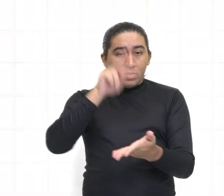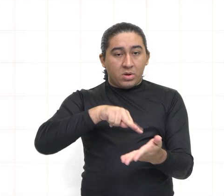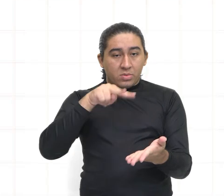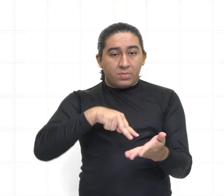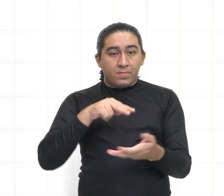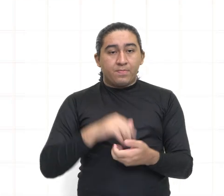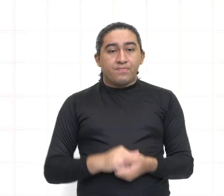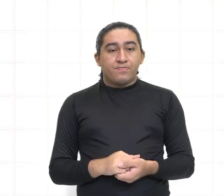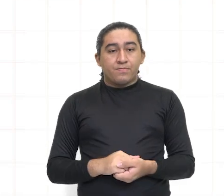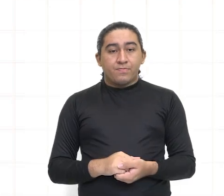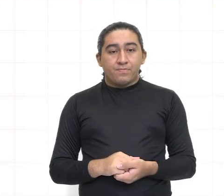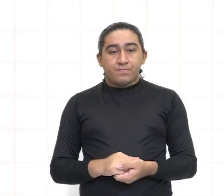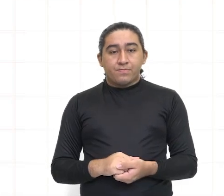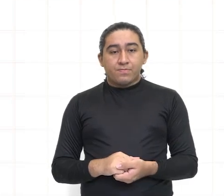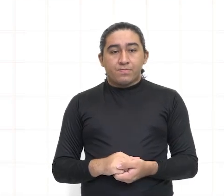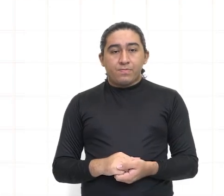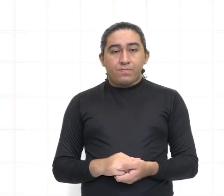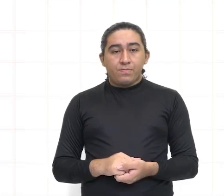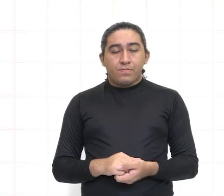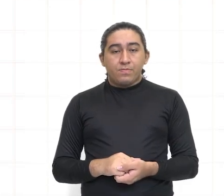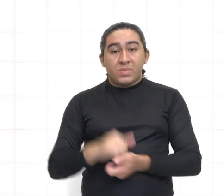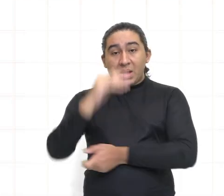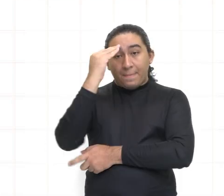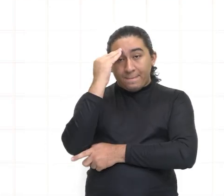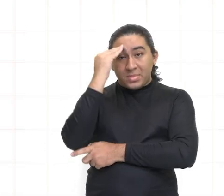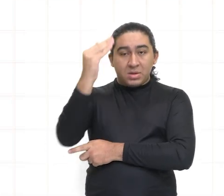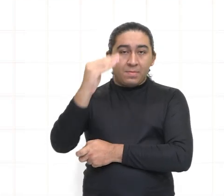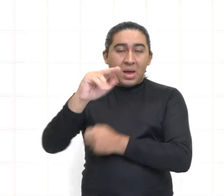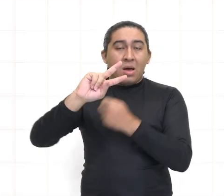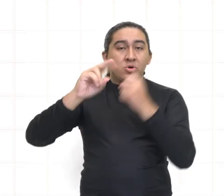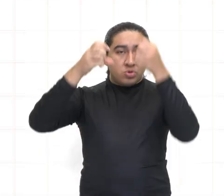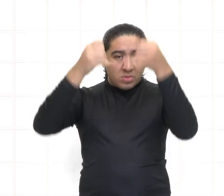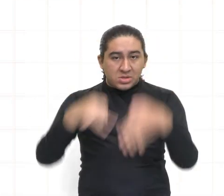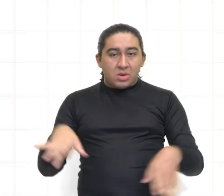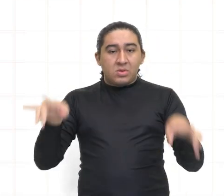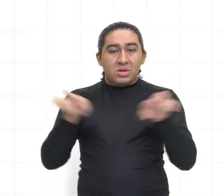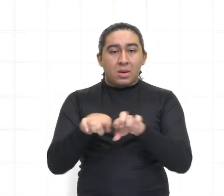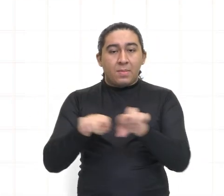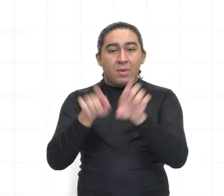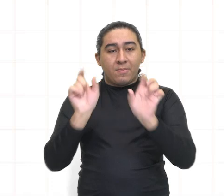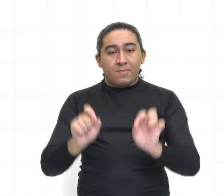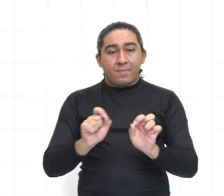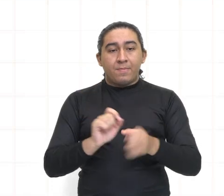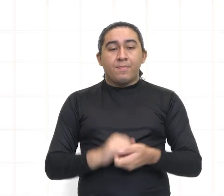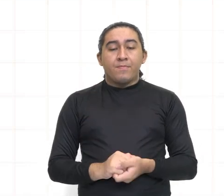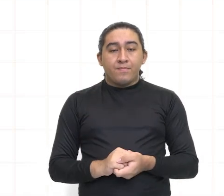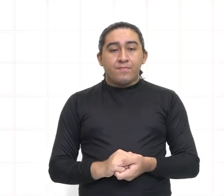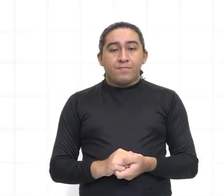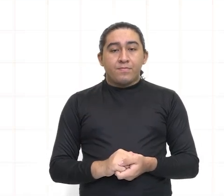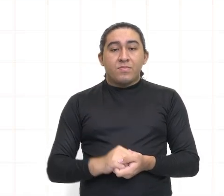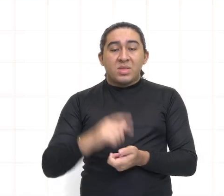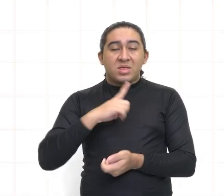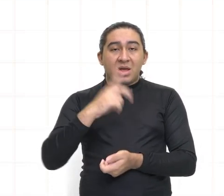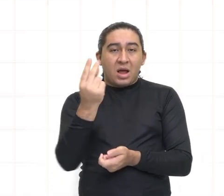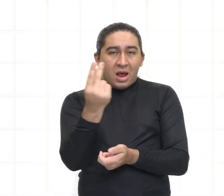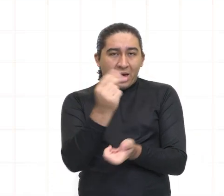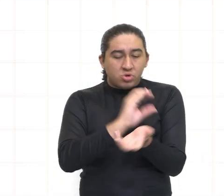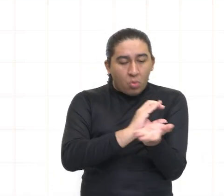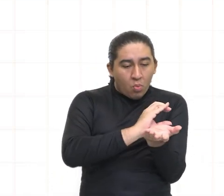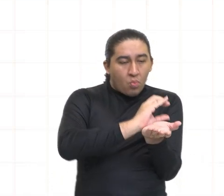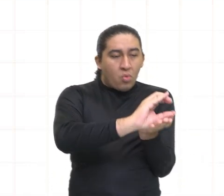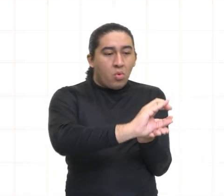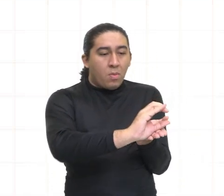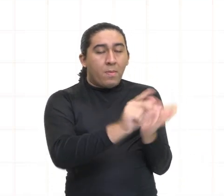galera. Entre as principais razões dessa crise, cabe citar, vamos lá, os crescentes gastos do governo